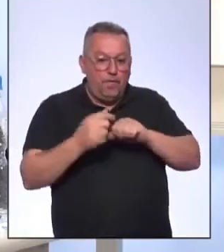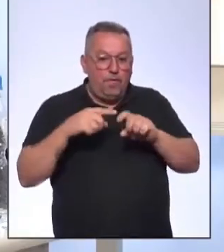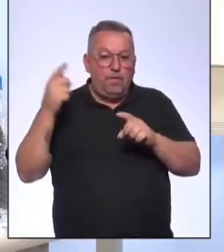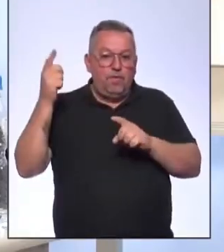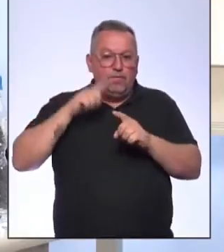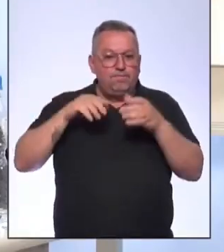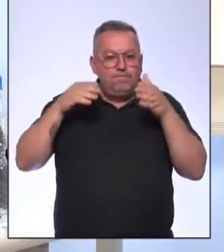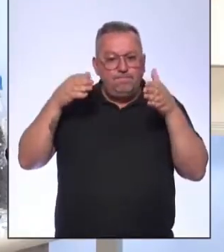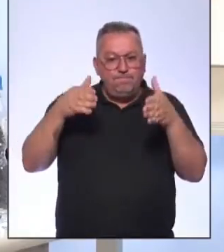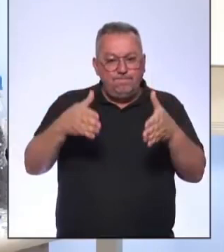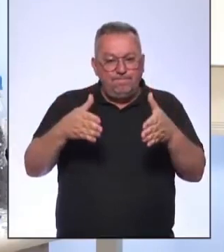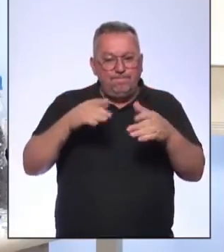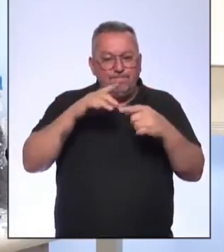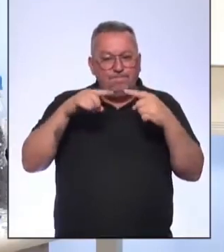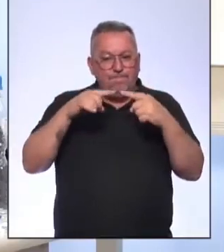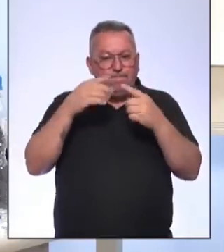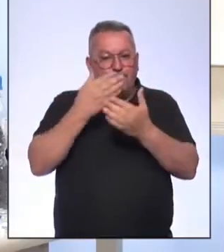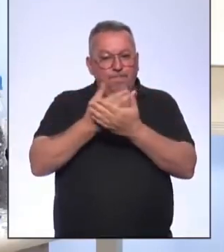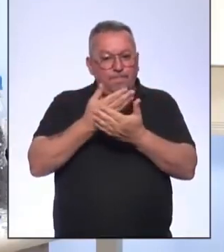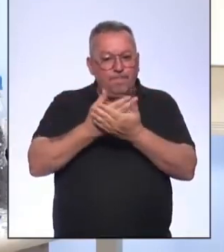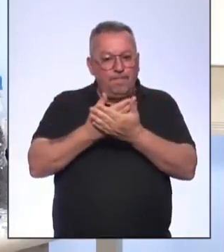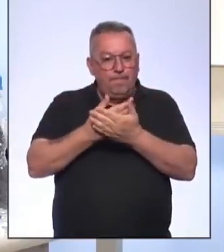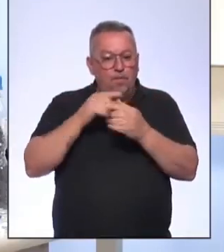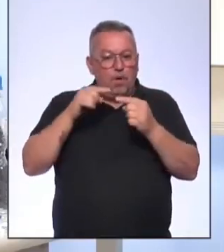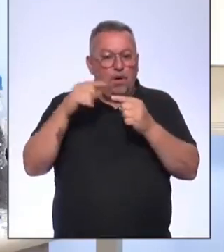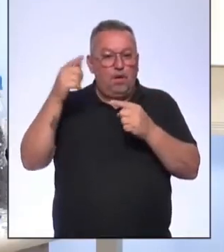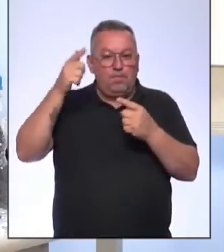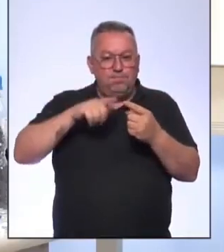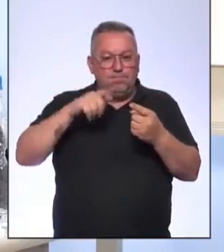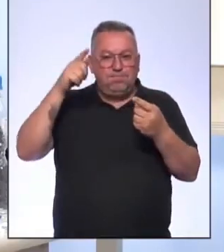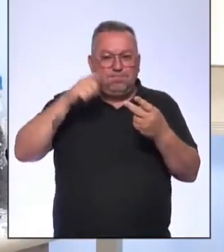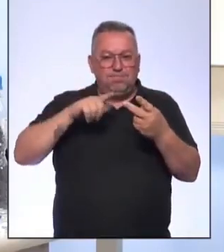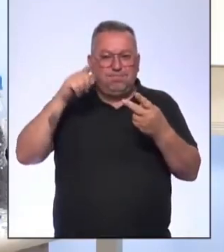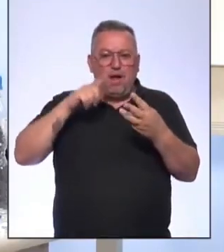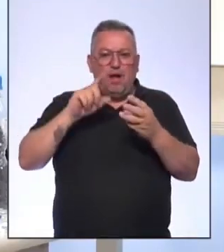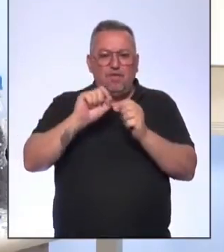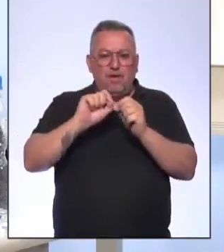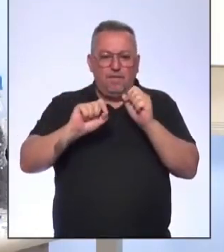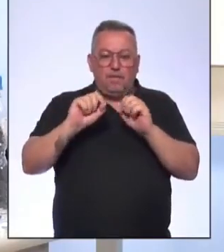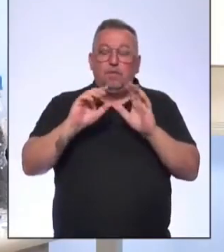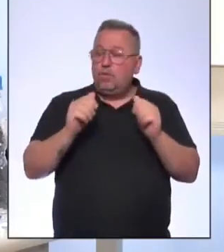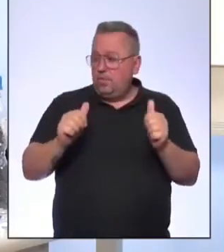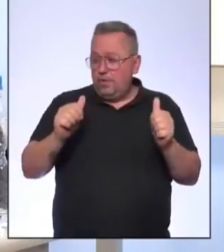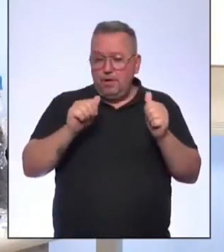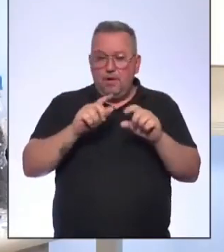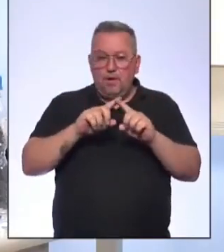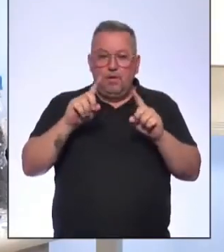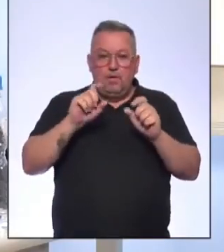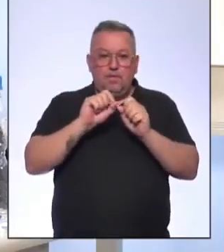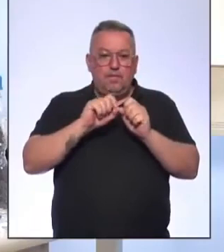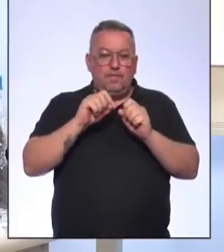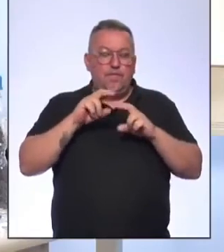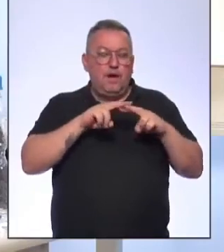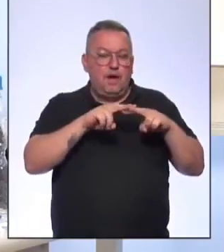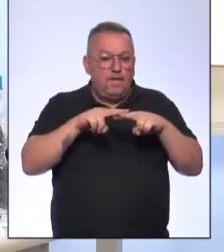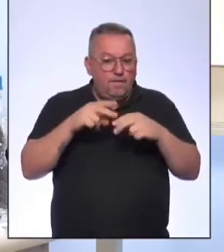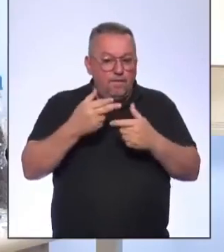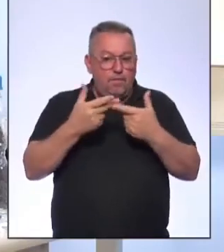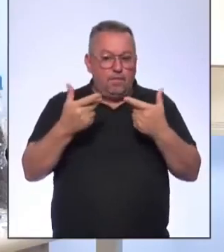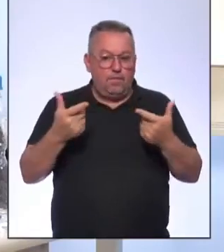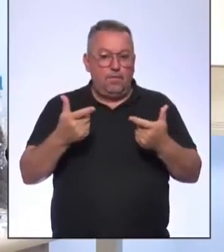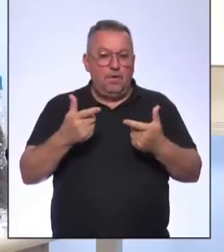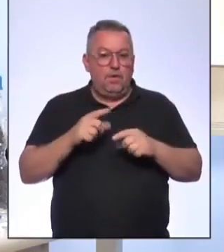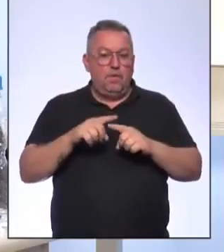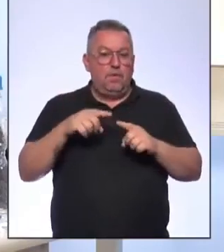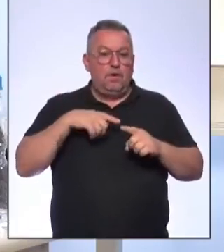consiga focar no objetivo da aula. Não é que seja aula repetida, professor, já fiz essa matéria. Tudo bem, mas a gente vai rever alguns conteúdos. Então a gente